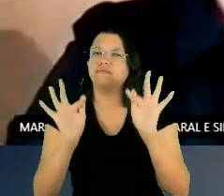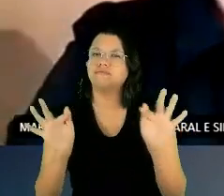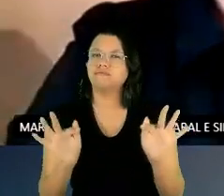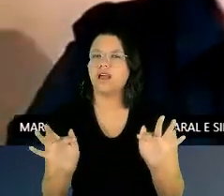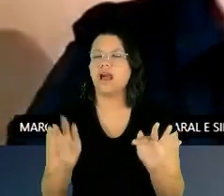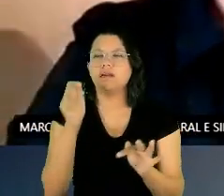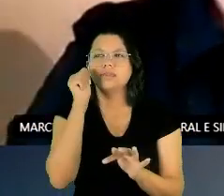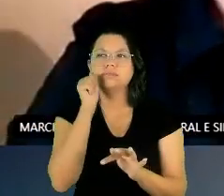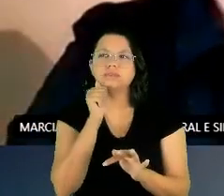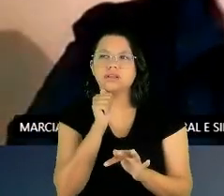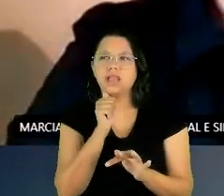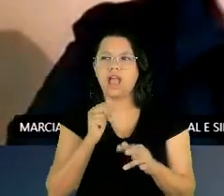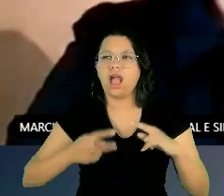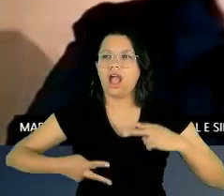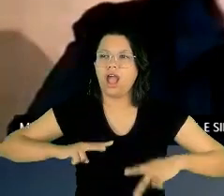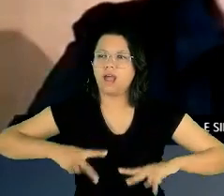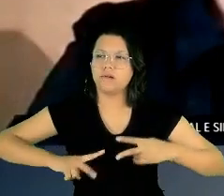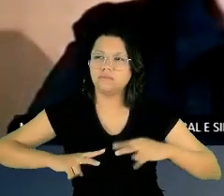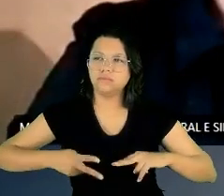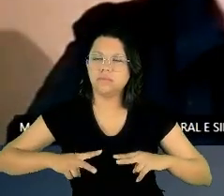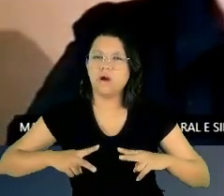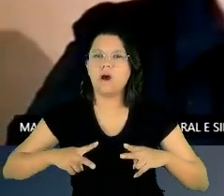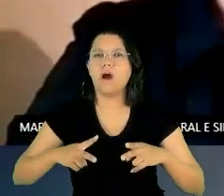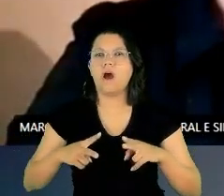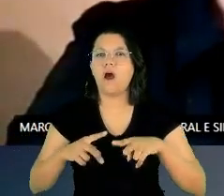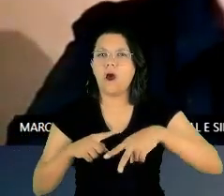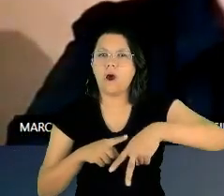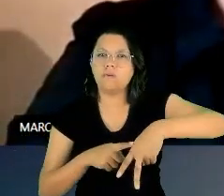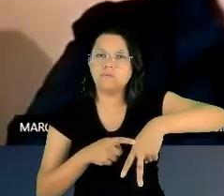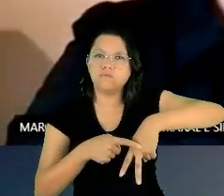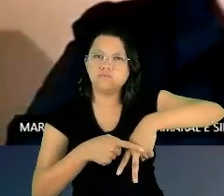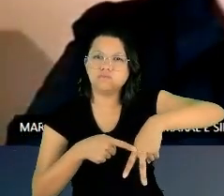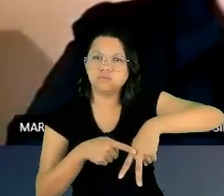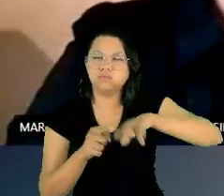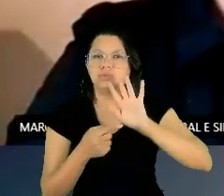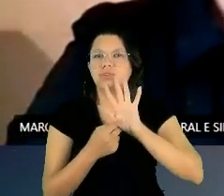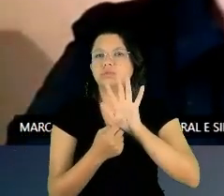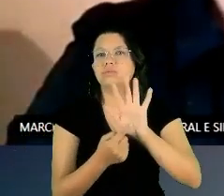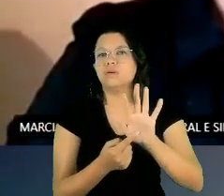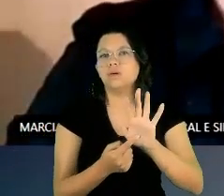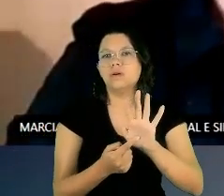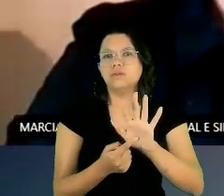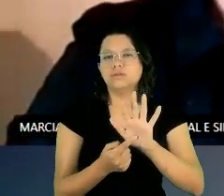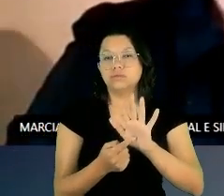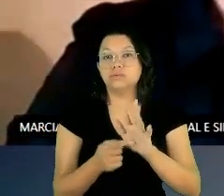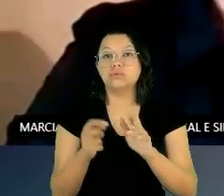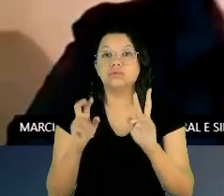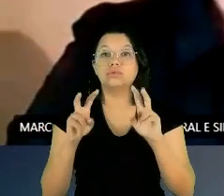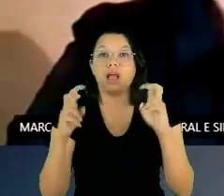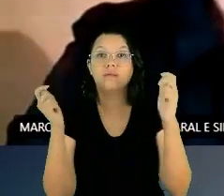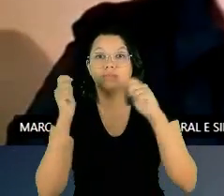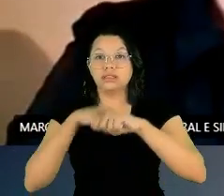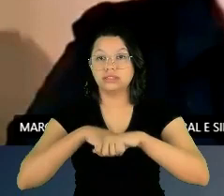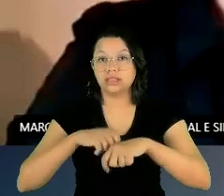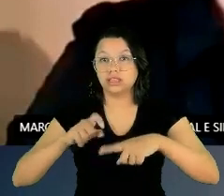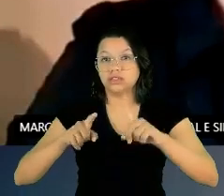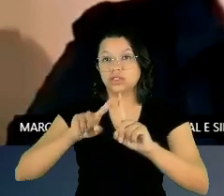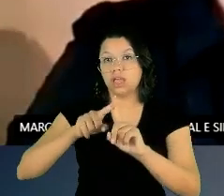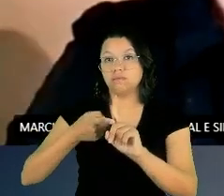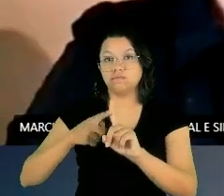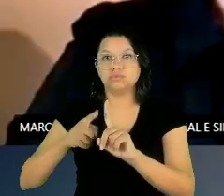tem, quadril tem referência o quanto ela teria capacidade reprodutiva. Eu tenho uma série de estudos da antropologia,